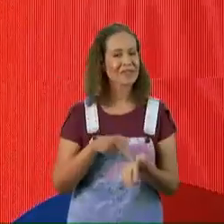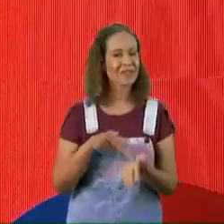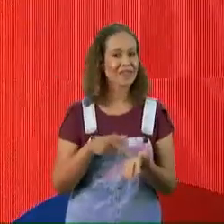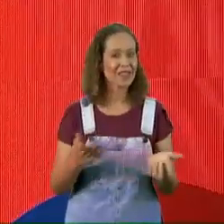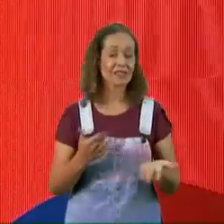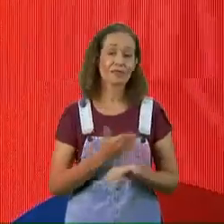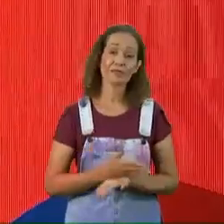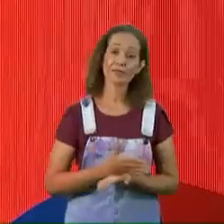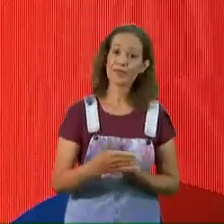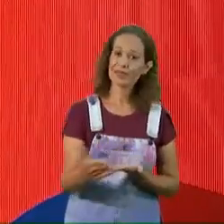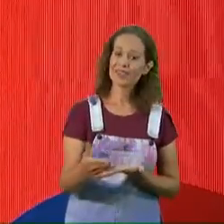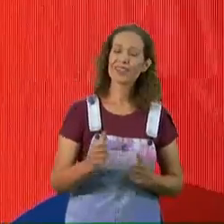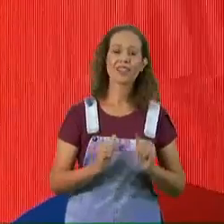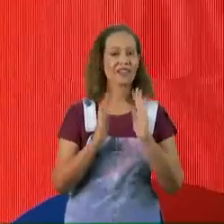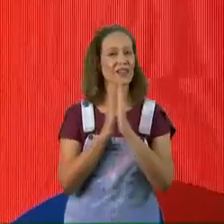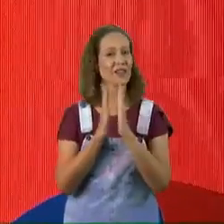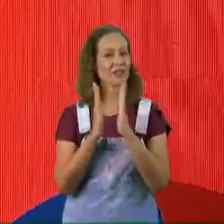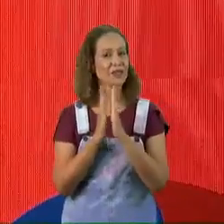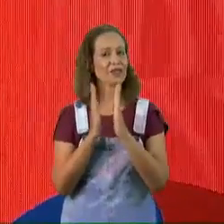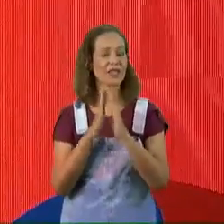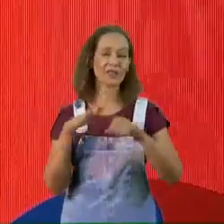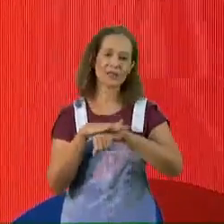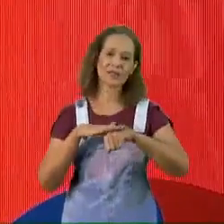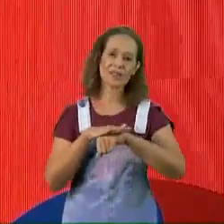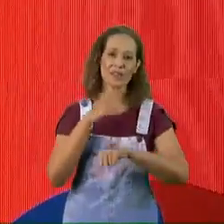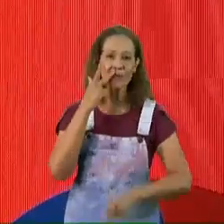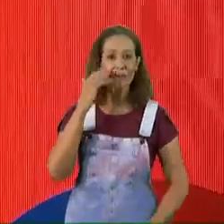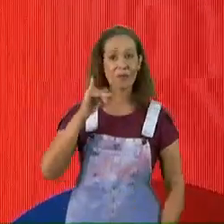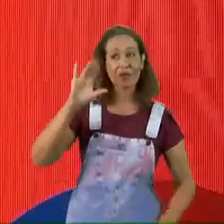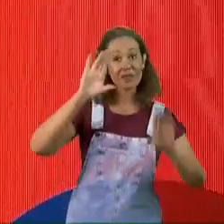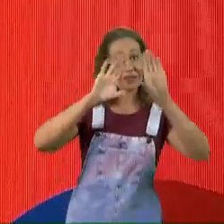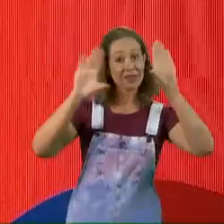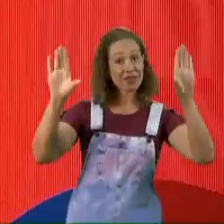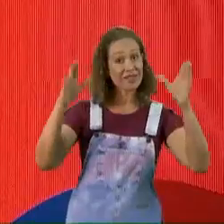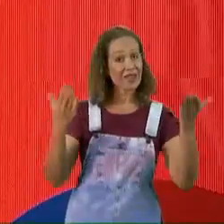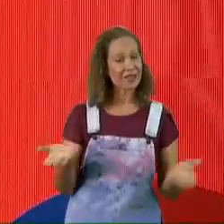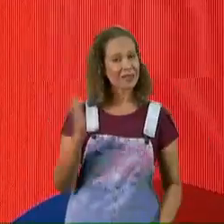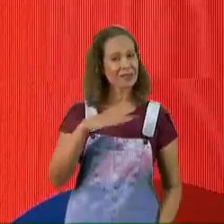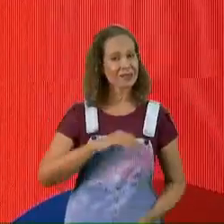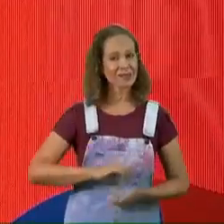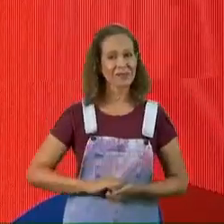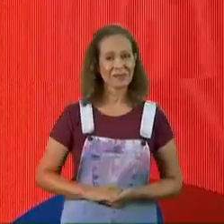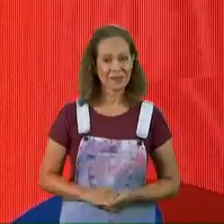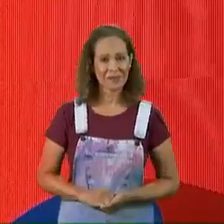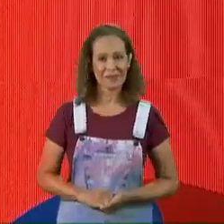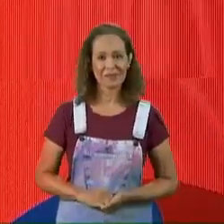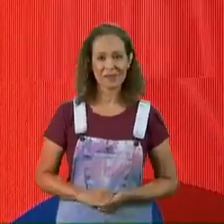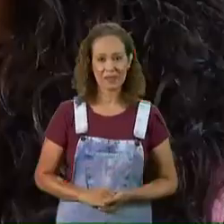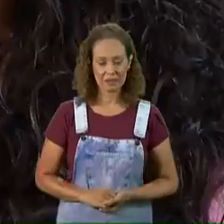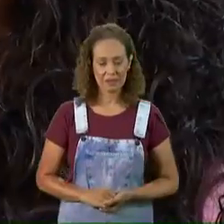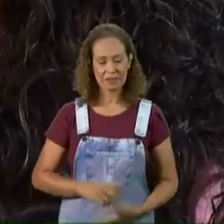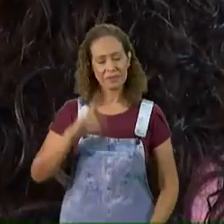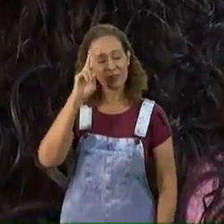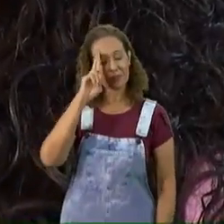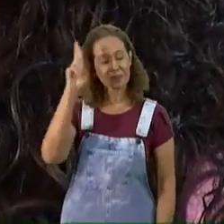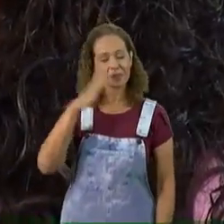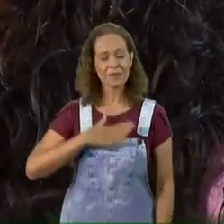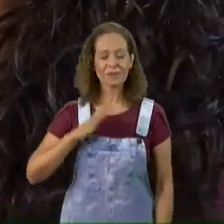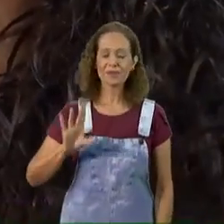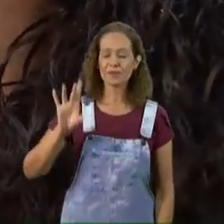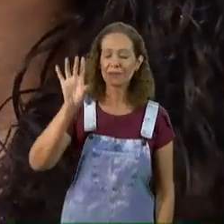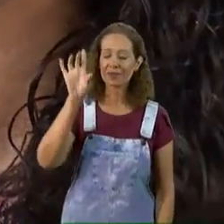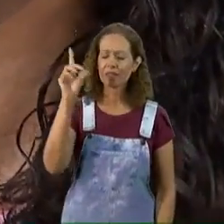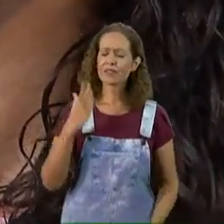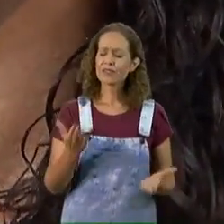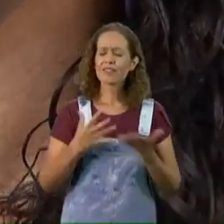vamos começar orando, falando com o Papai do Céu. Feche os olhinhos aí de casa. Senhor meu Deus, queremos,